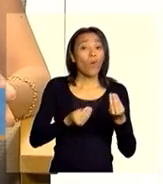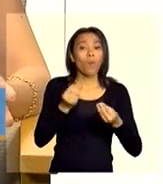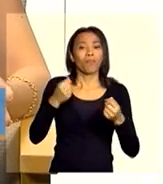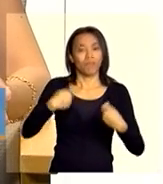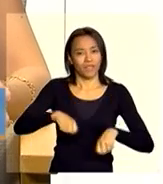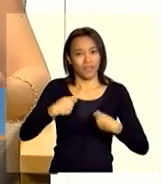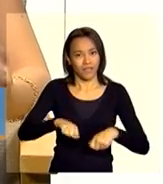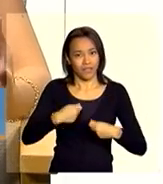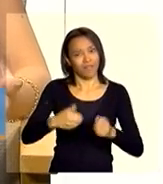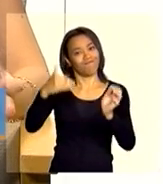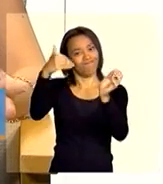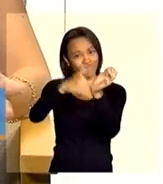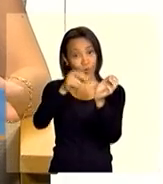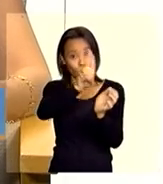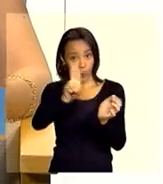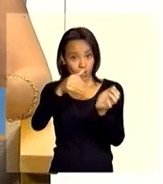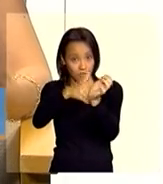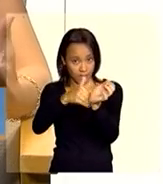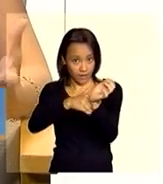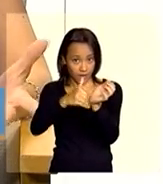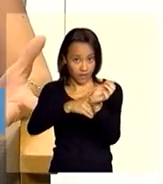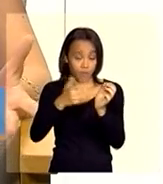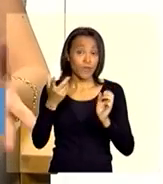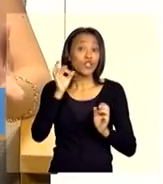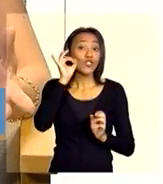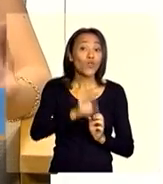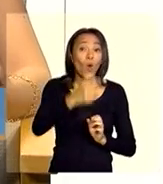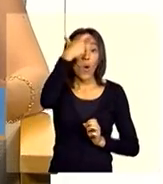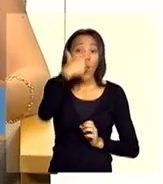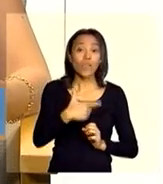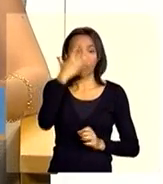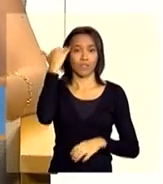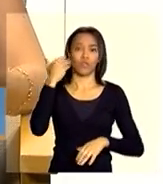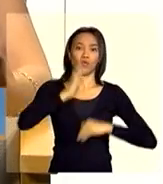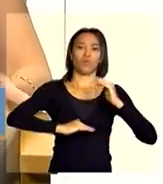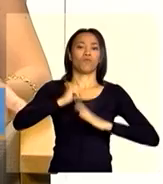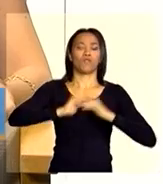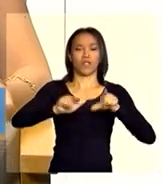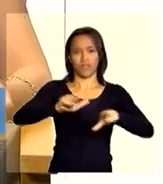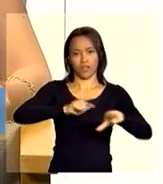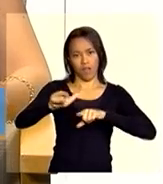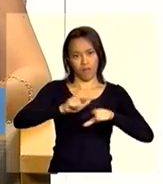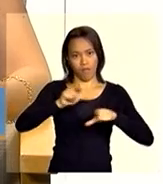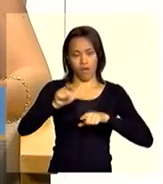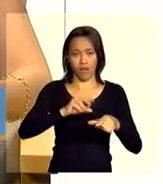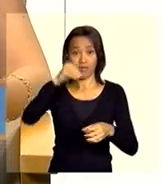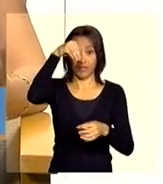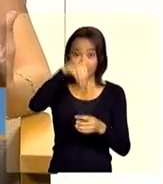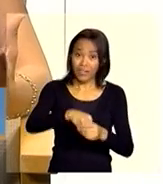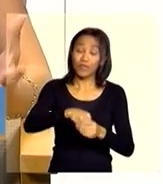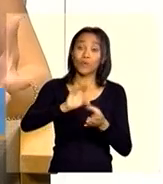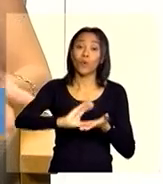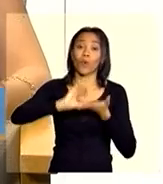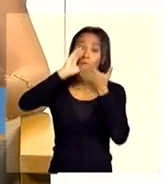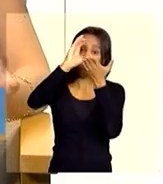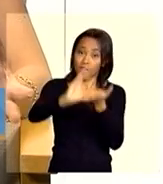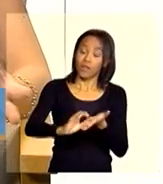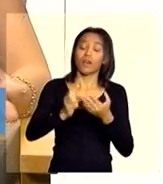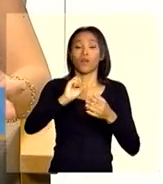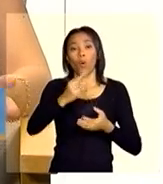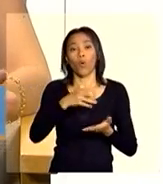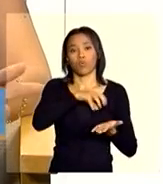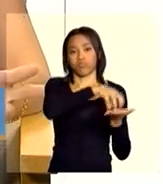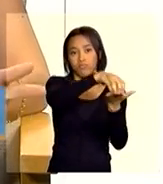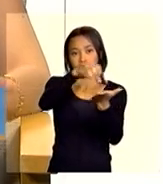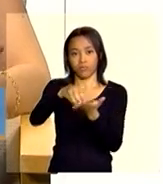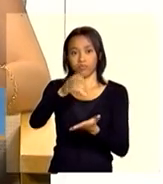um usuário e senha esse usuário e senha são só pros trabal trabadores da Assistência Social da secretaria do conselho ou dos Cras e dos